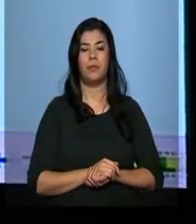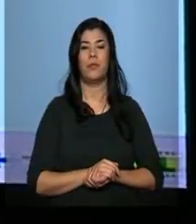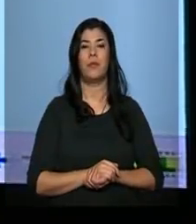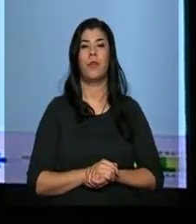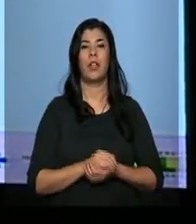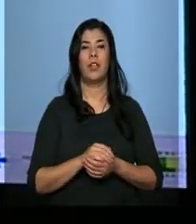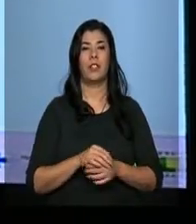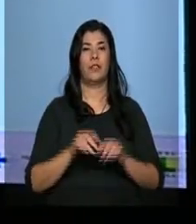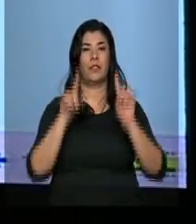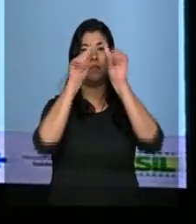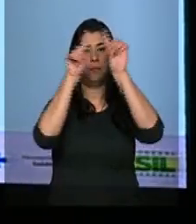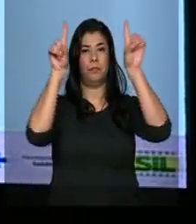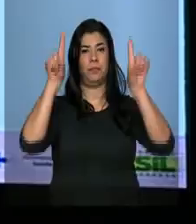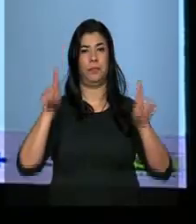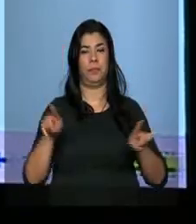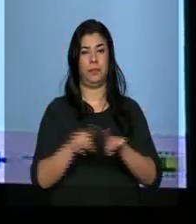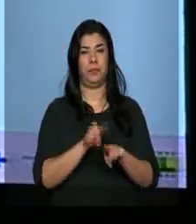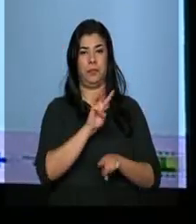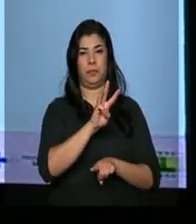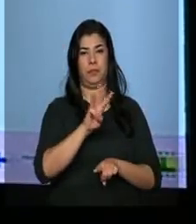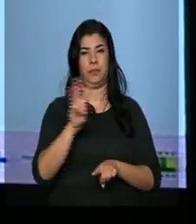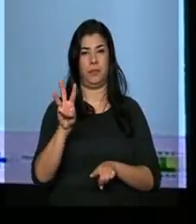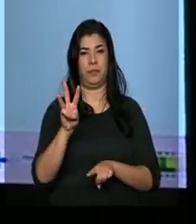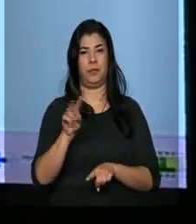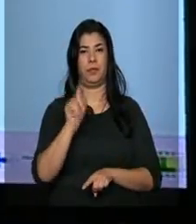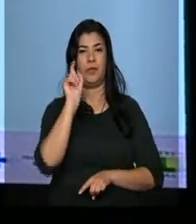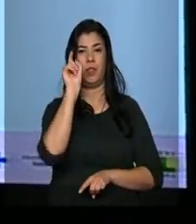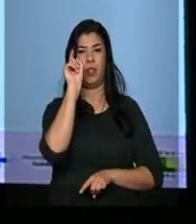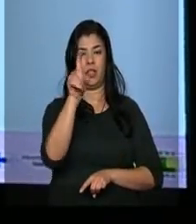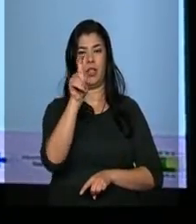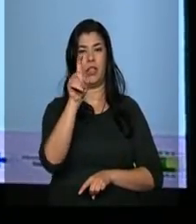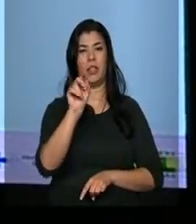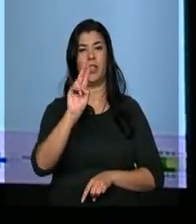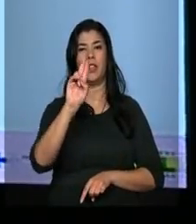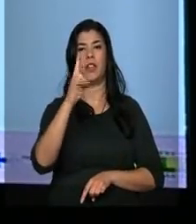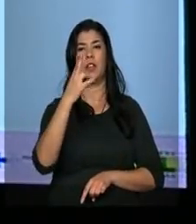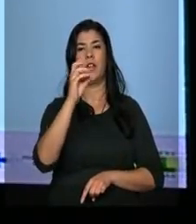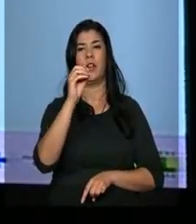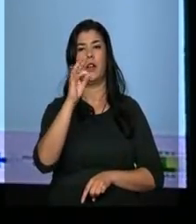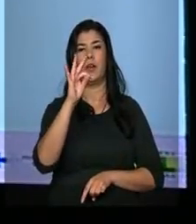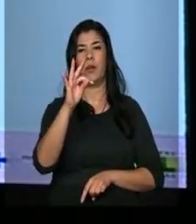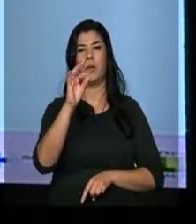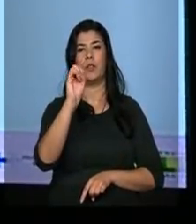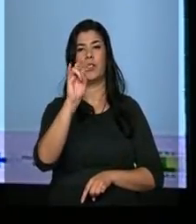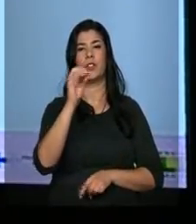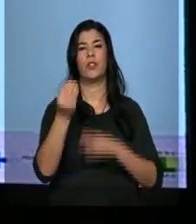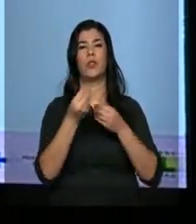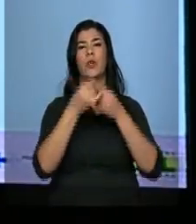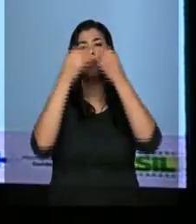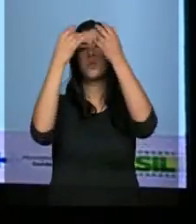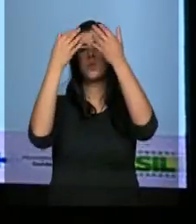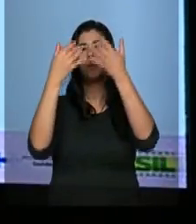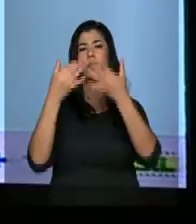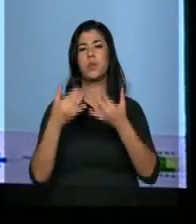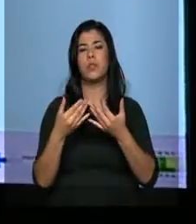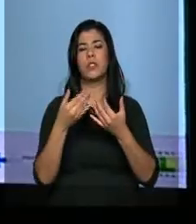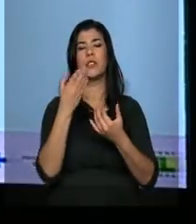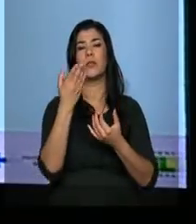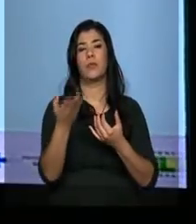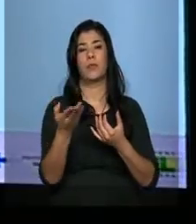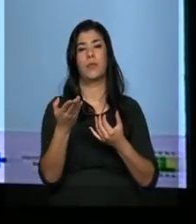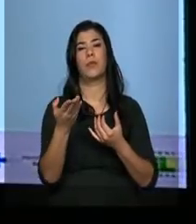Através do banners, eles chegam, então, no hot site da doação de leite materno. O site é